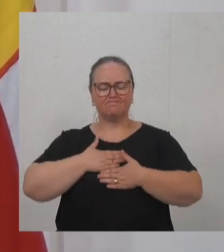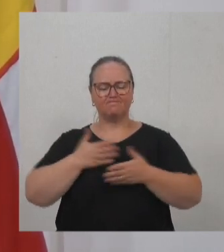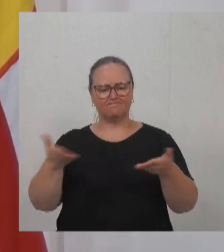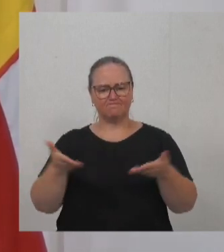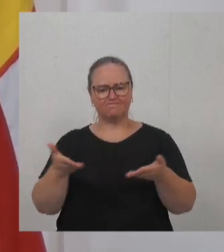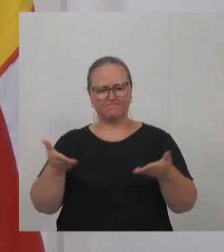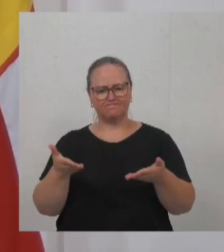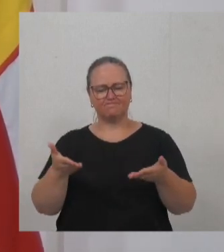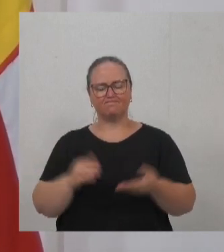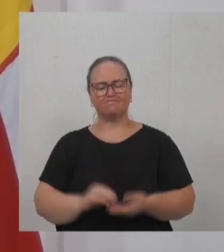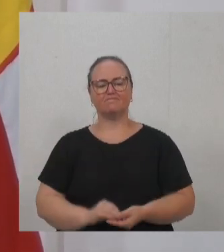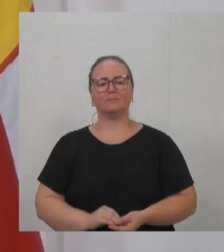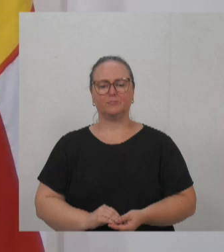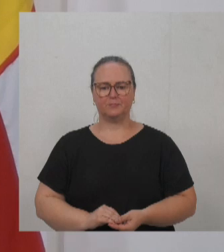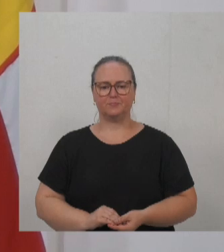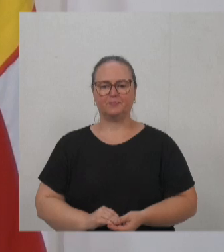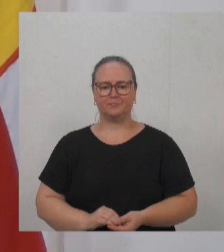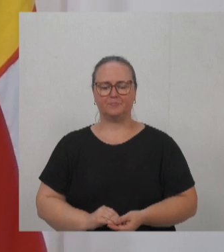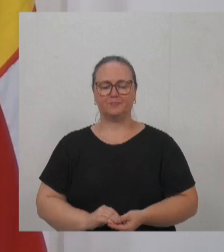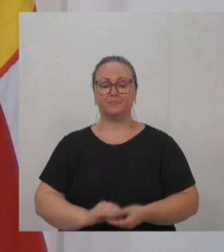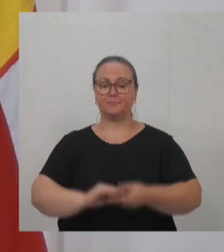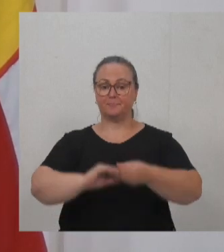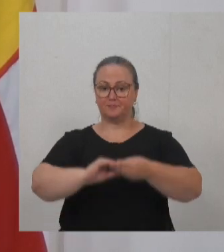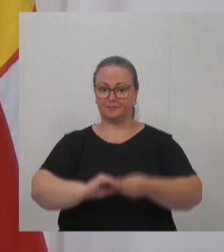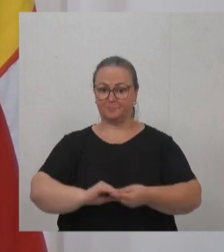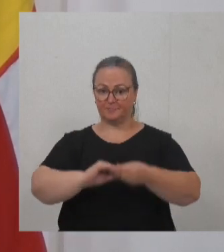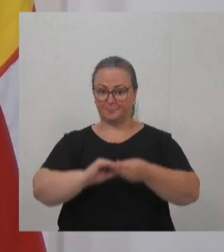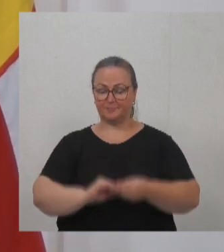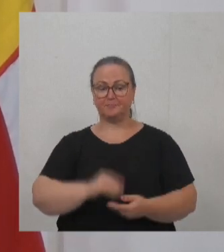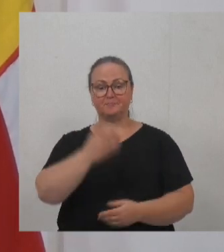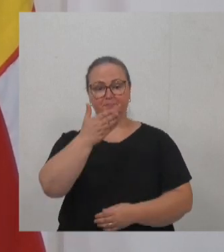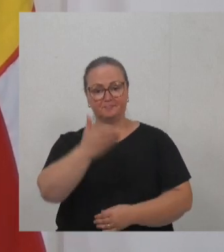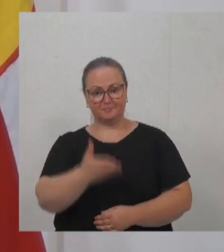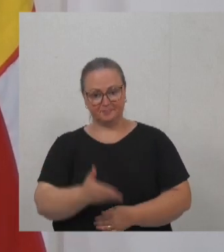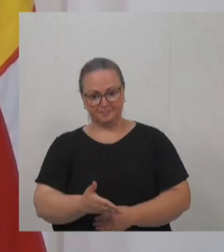de estar aqui. Cumprimento o doutor